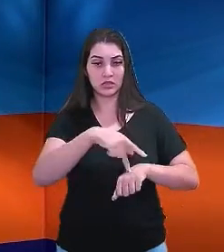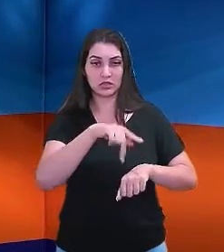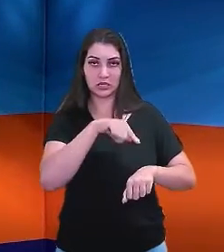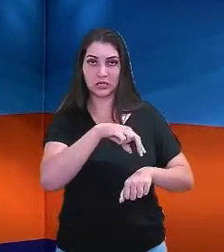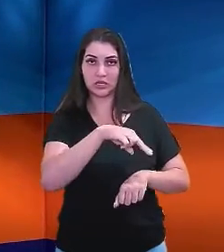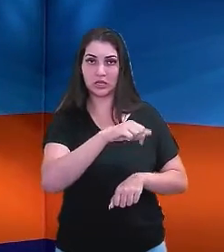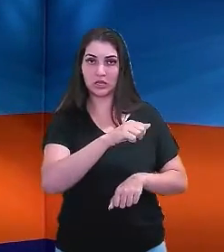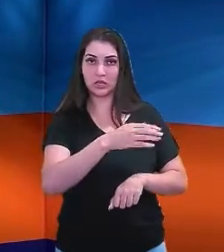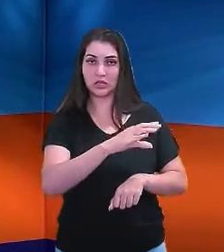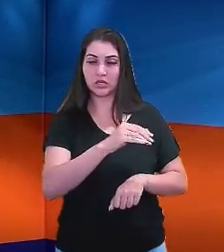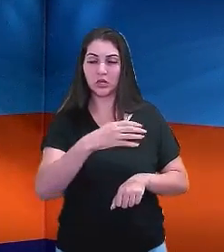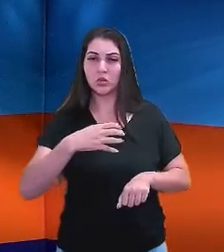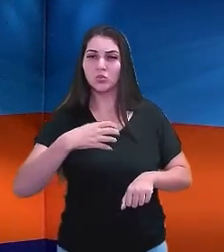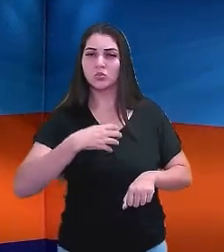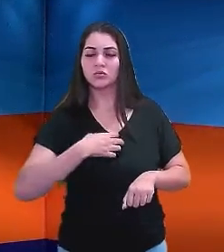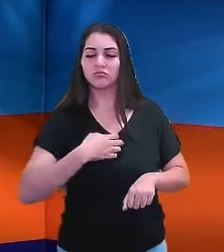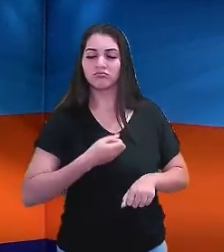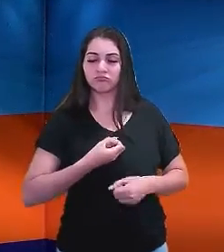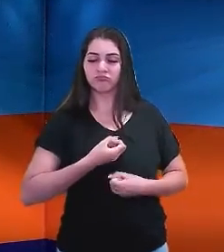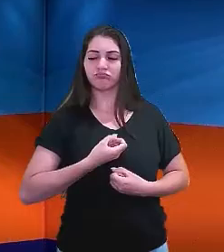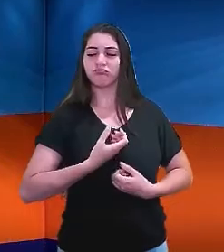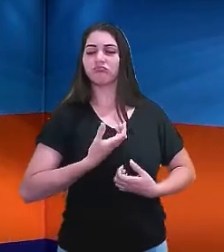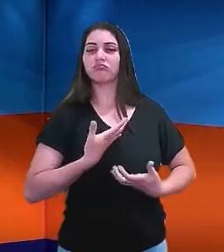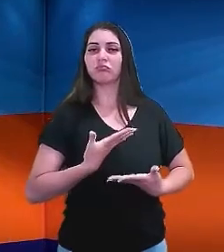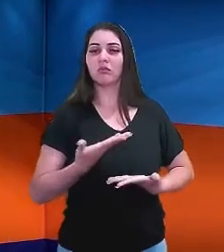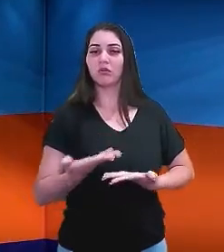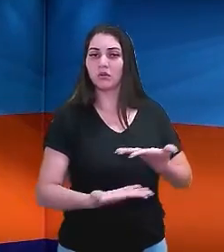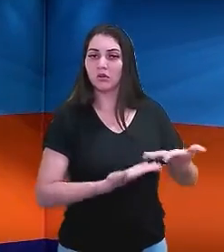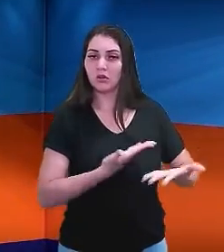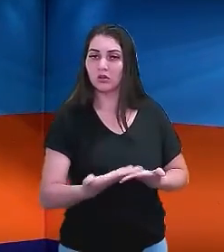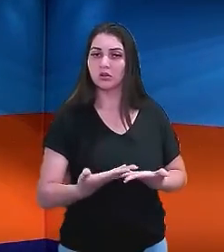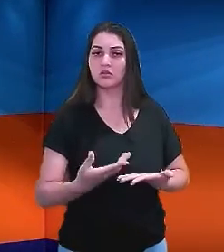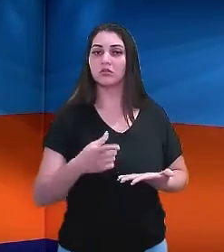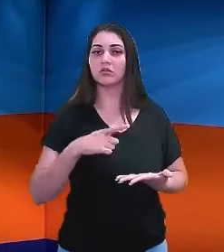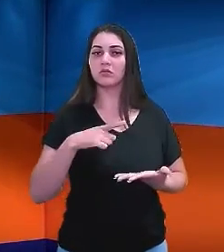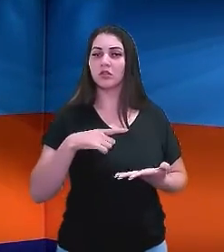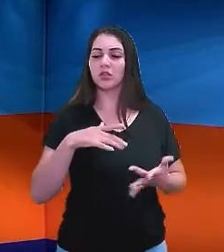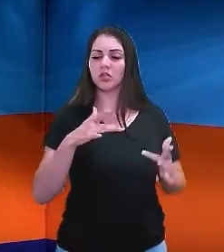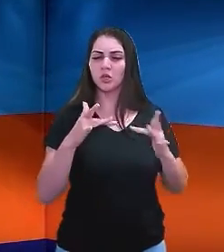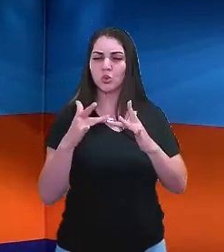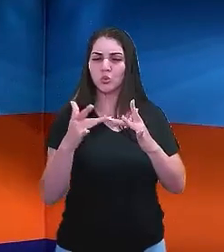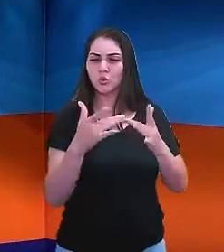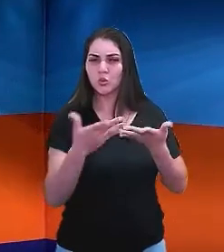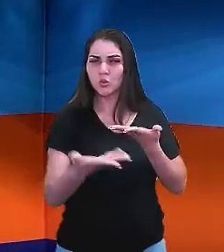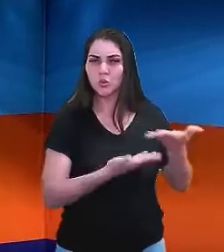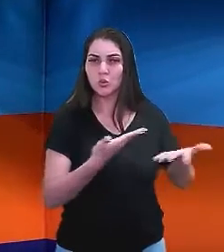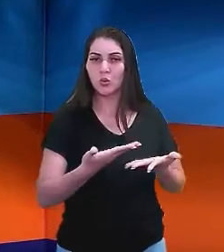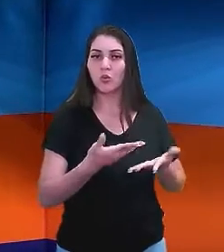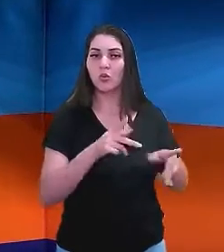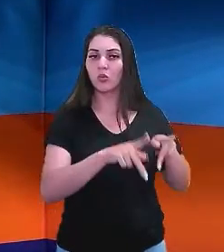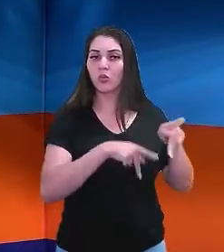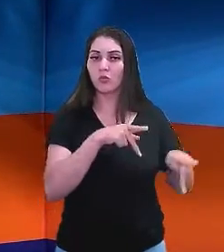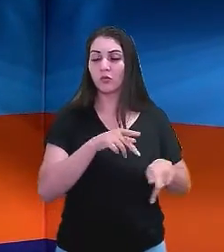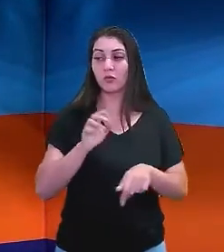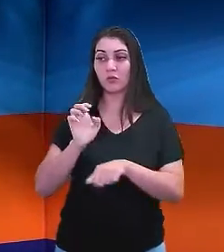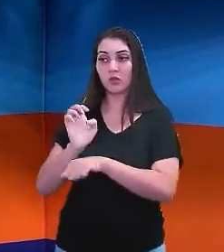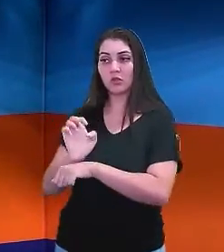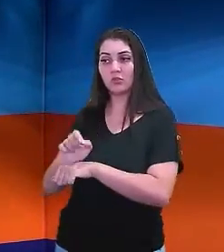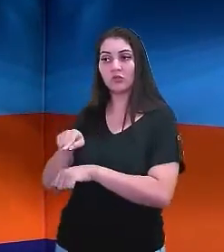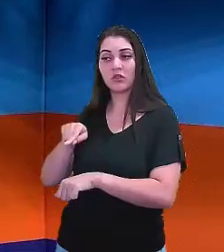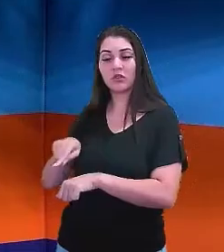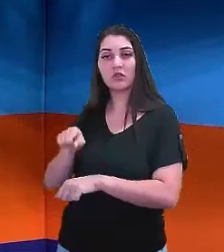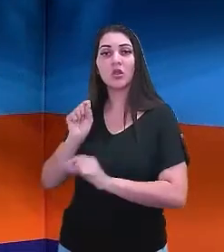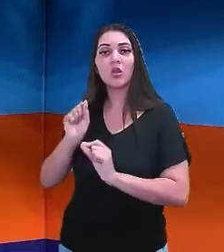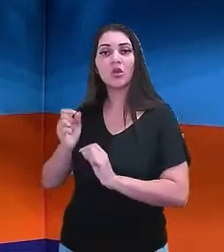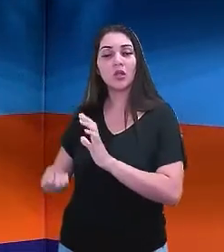que é despertado pelas relações que a gente vai ter em comum com um determinado povo, e Estado é aquilo